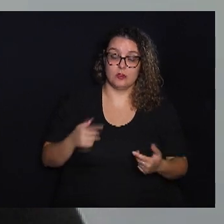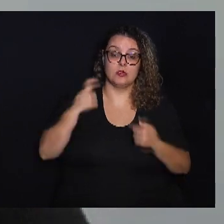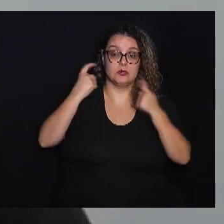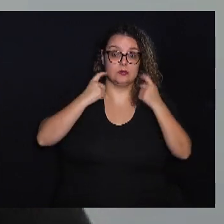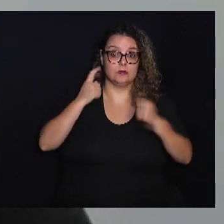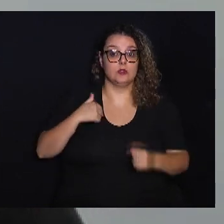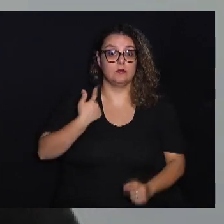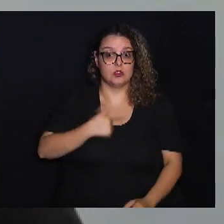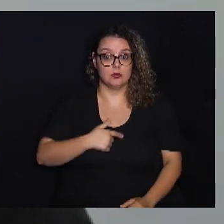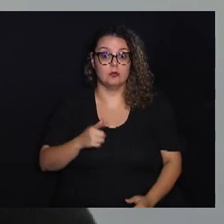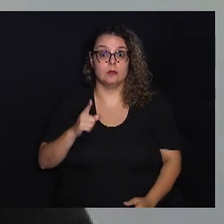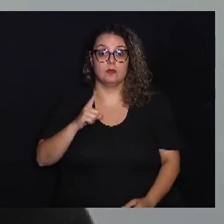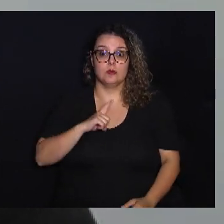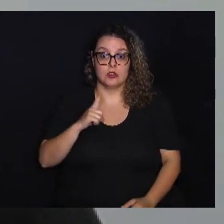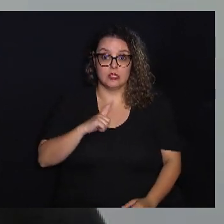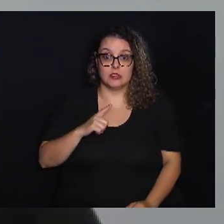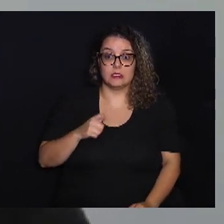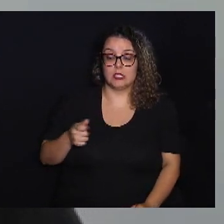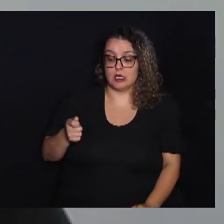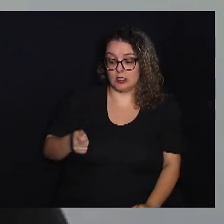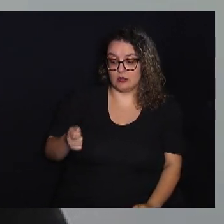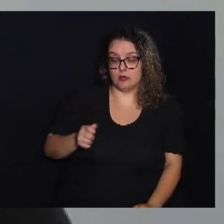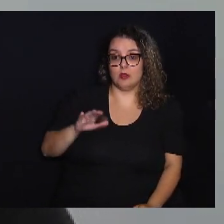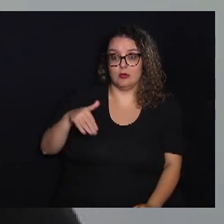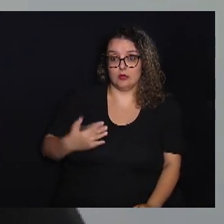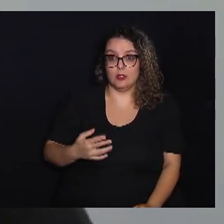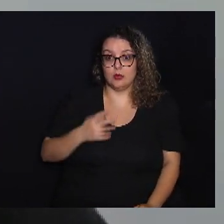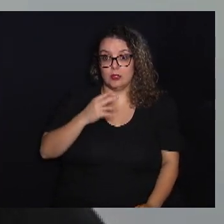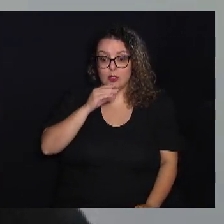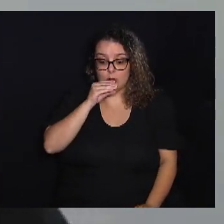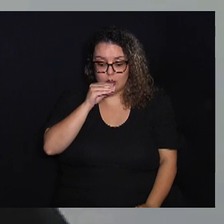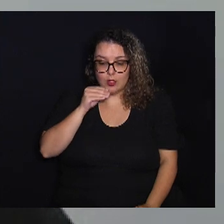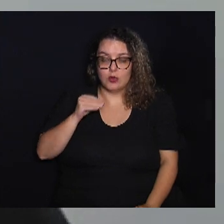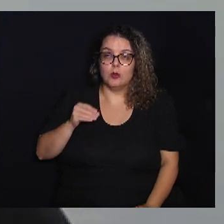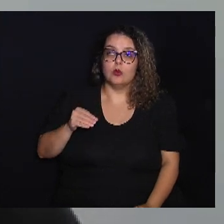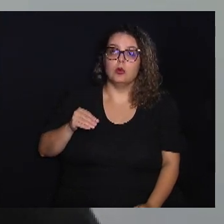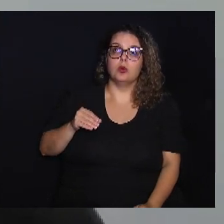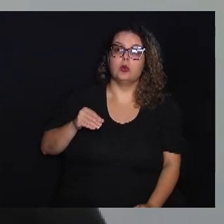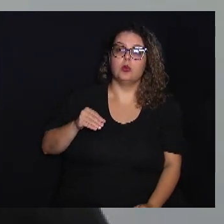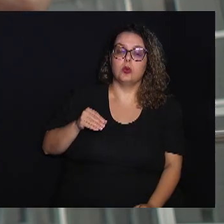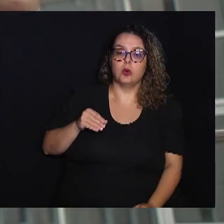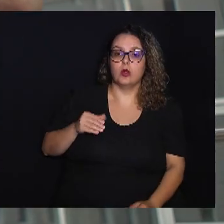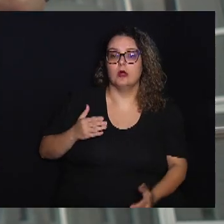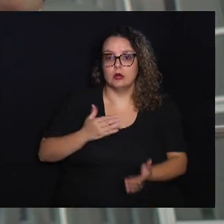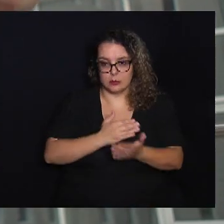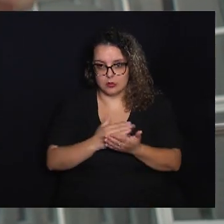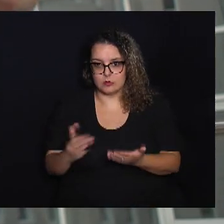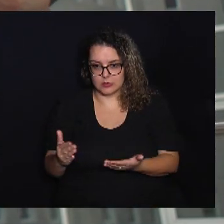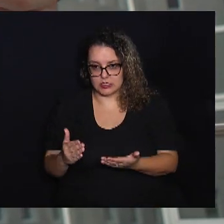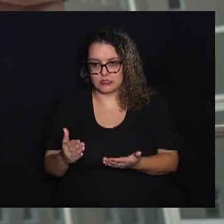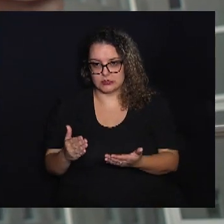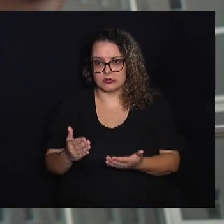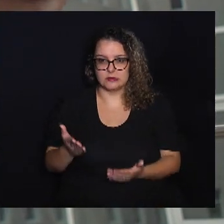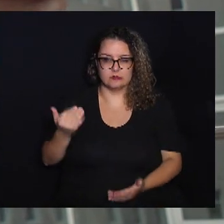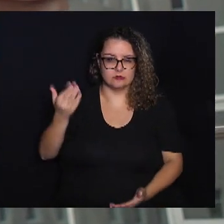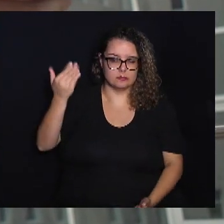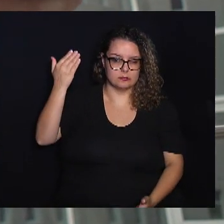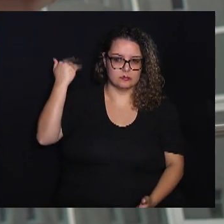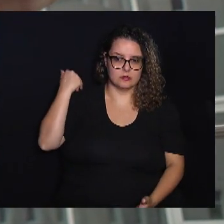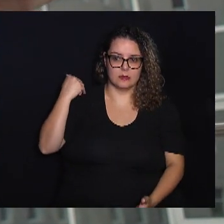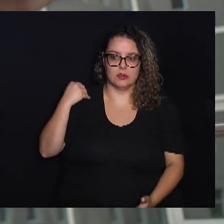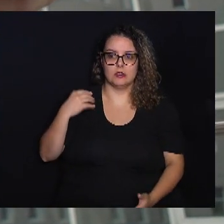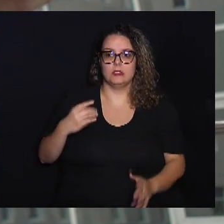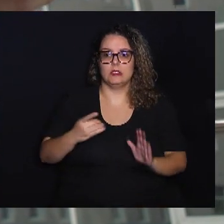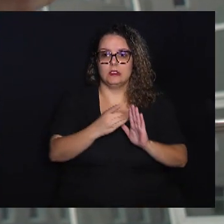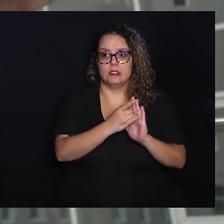associação. Quando o cigarro eletrônico foi iniciado, digamos assim, né, lá no começo da década, em 2000, né,